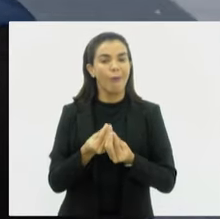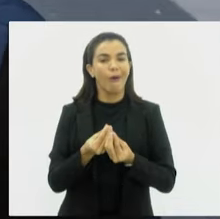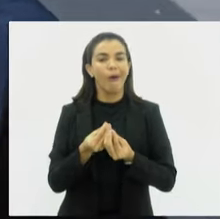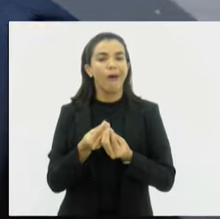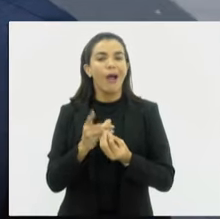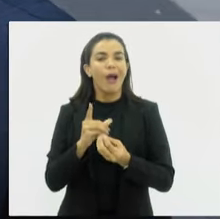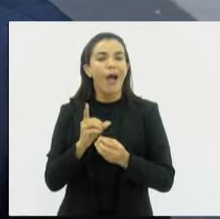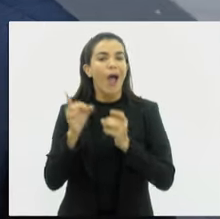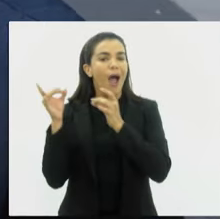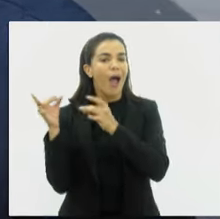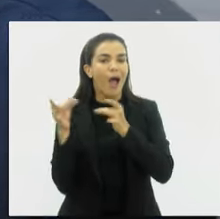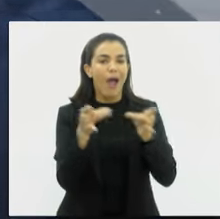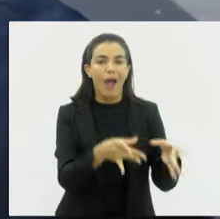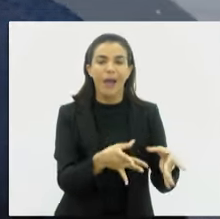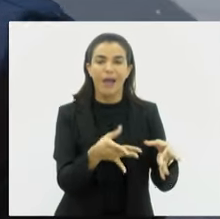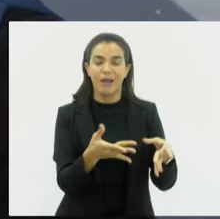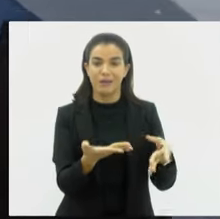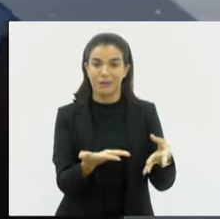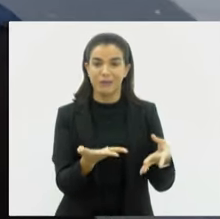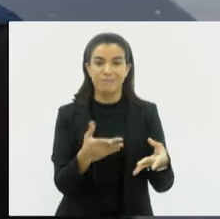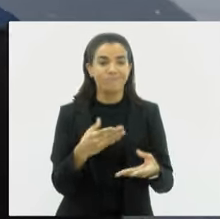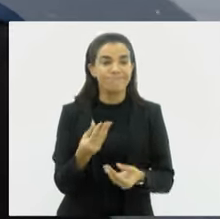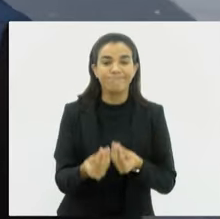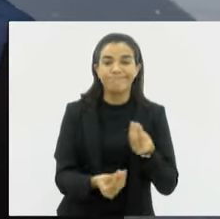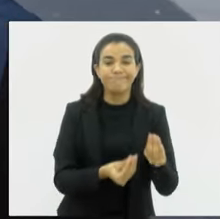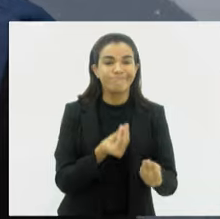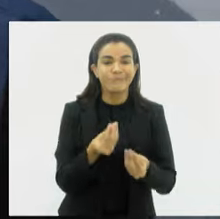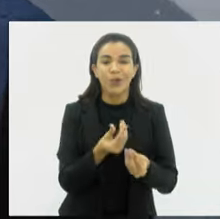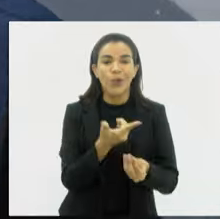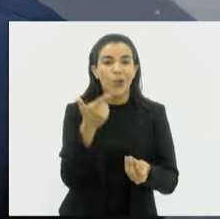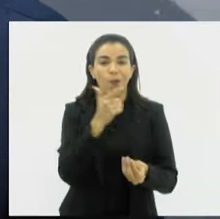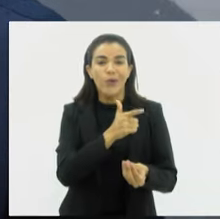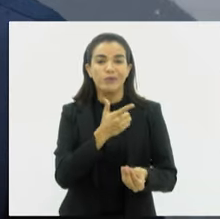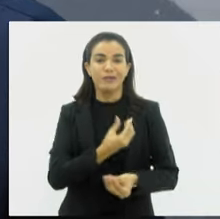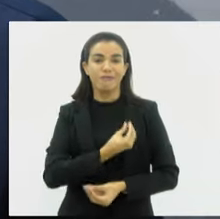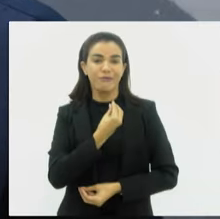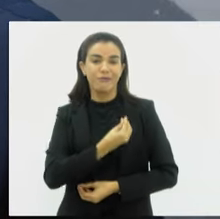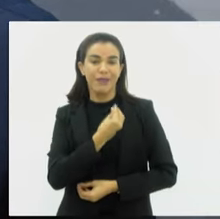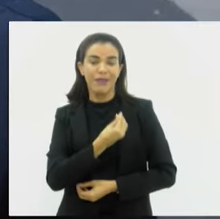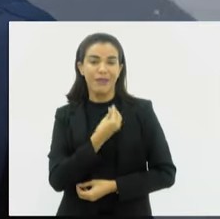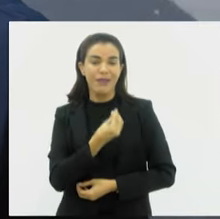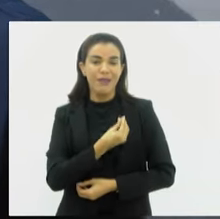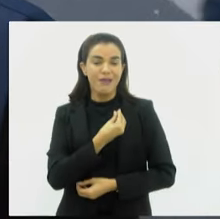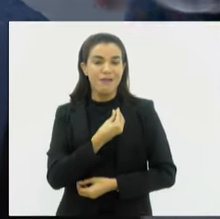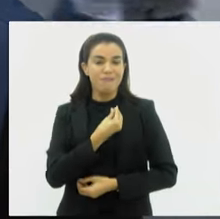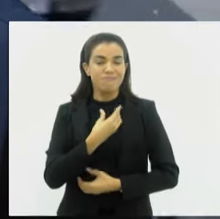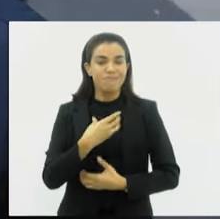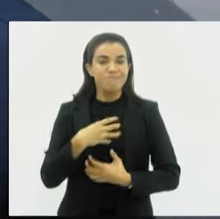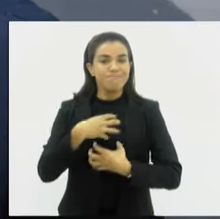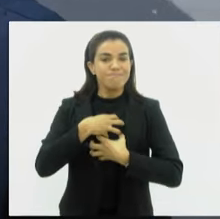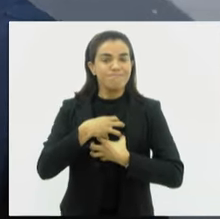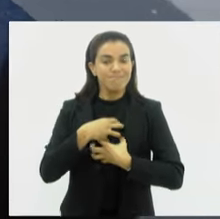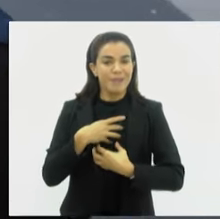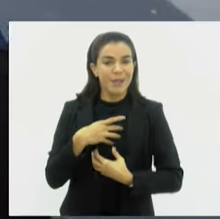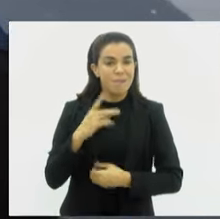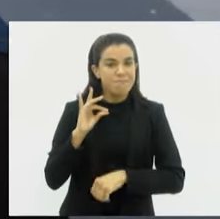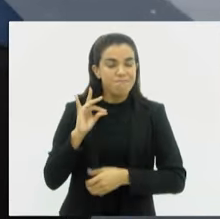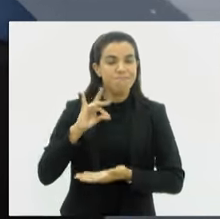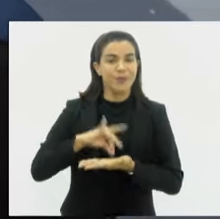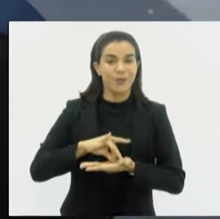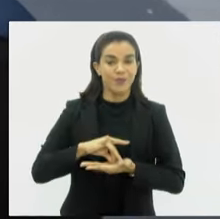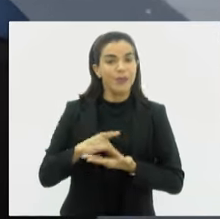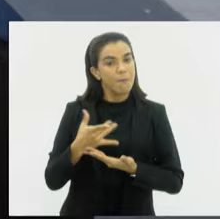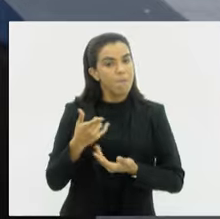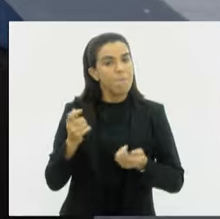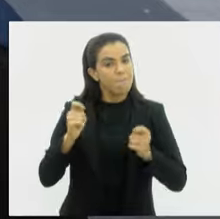largados, né? E sentem, estão ali sem conseguir viver a sua vida de maneira mais presente, cotidiana. E a gente precisa fazer